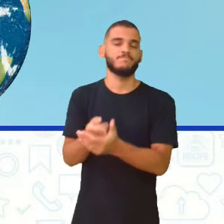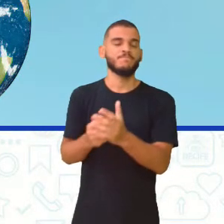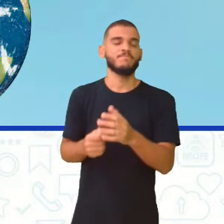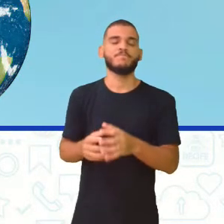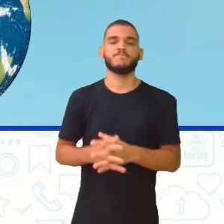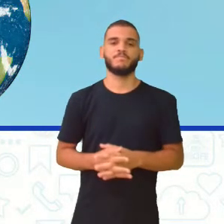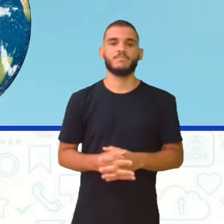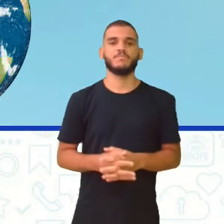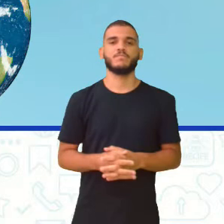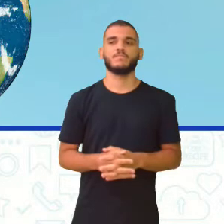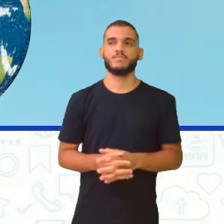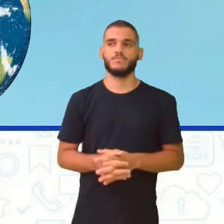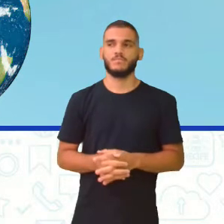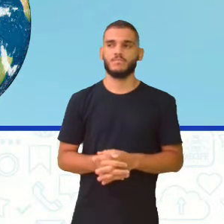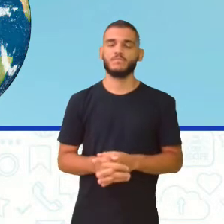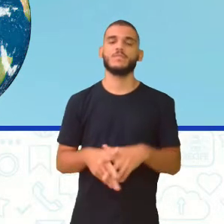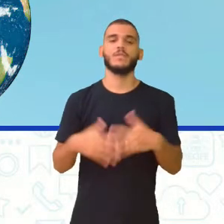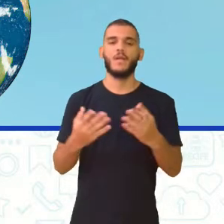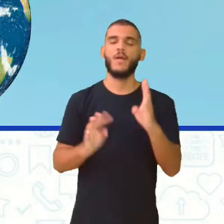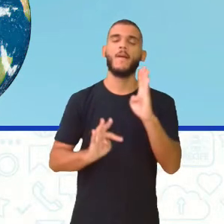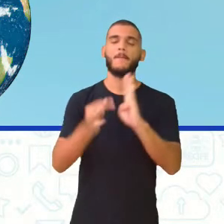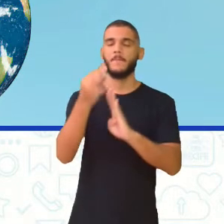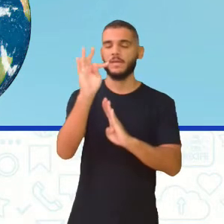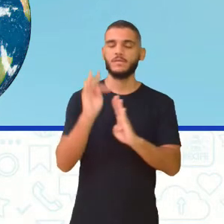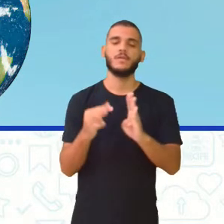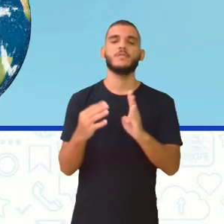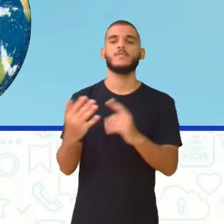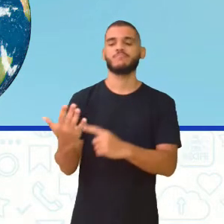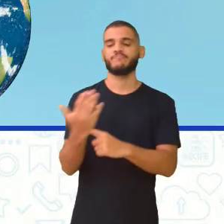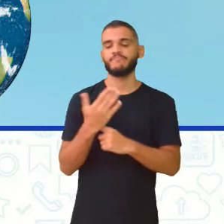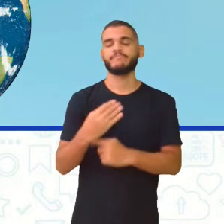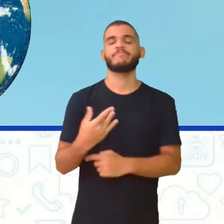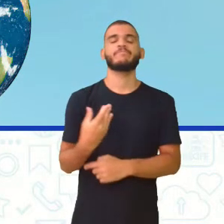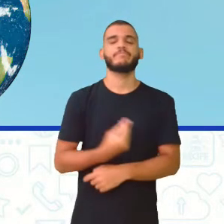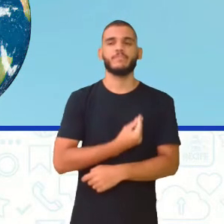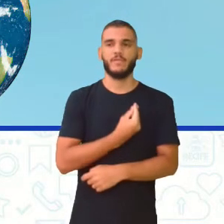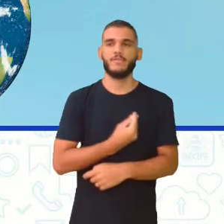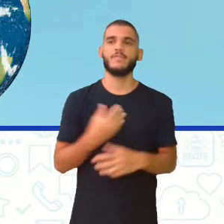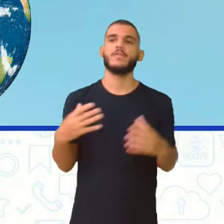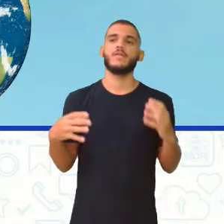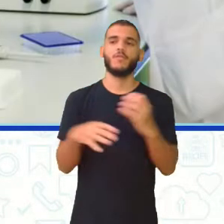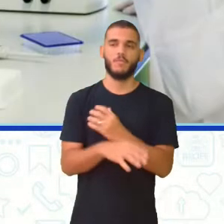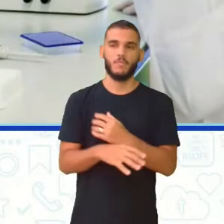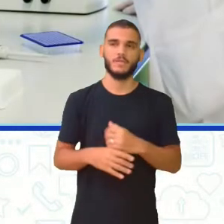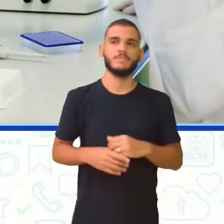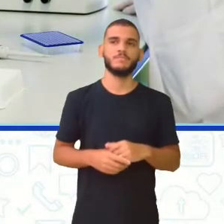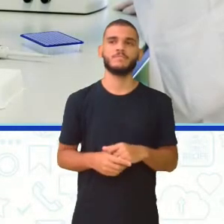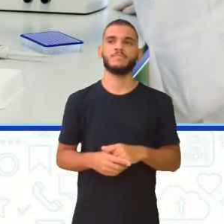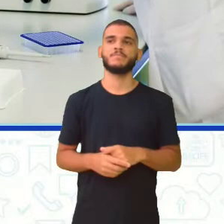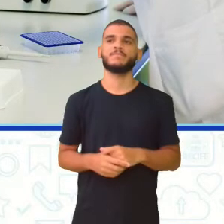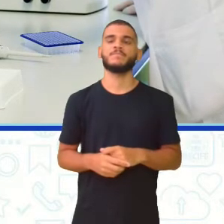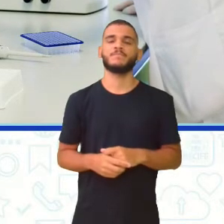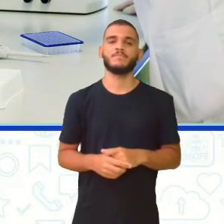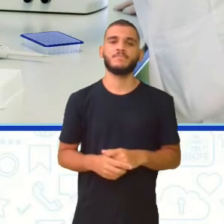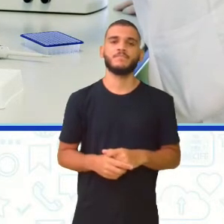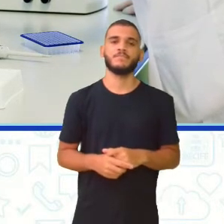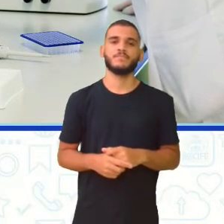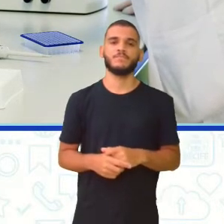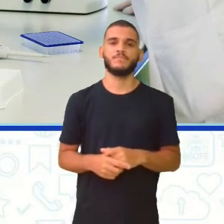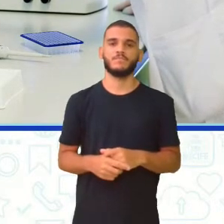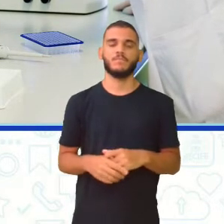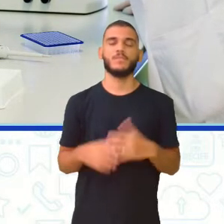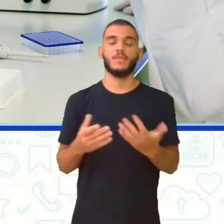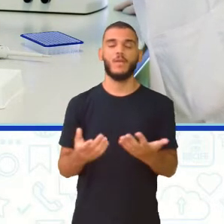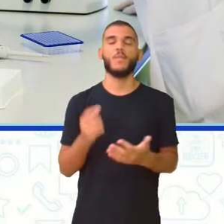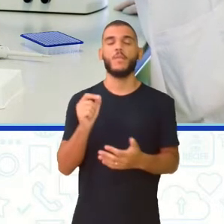Né? Essa biotecnologia a favor da vida como um todo. Vamos lá. Então, o que